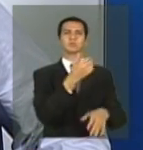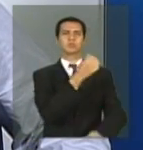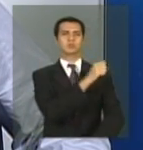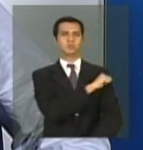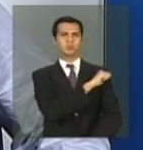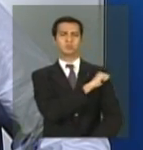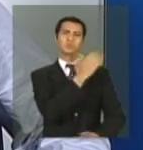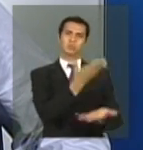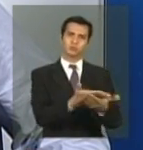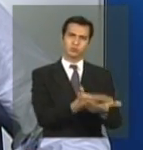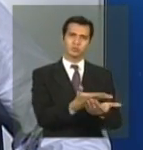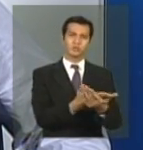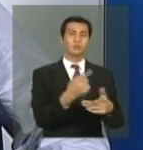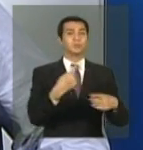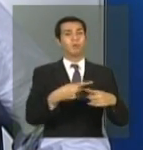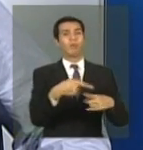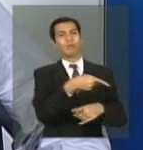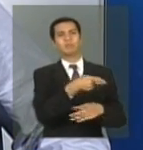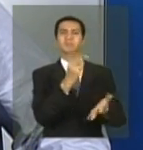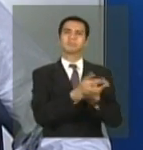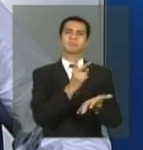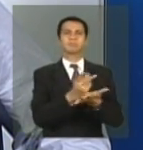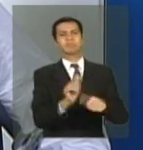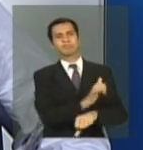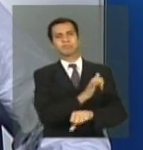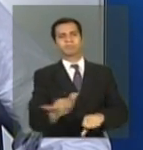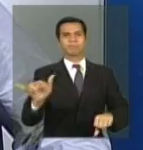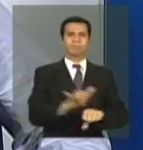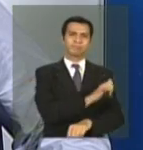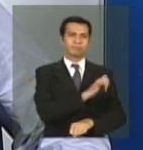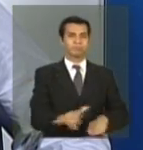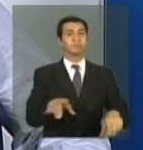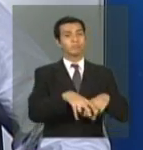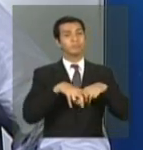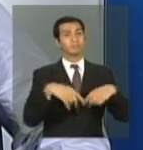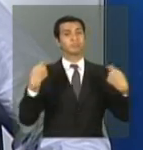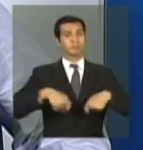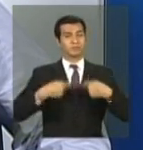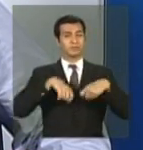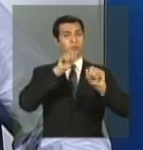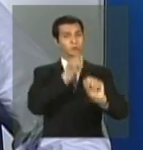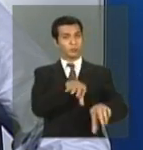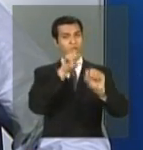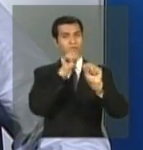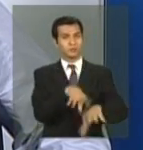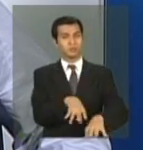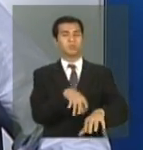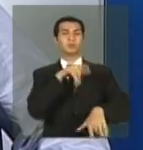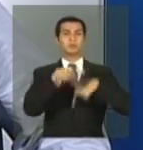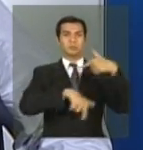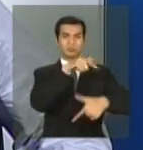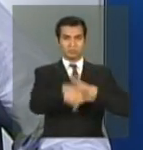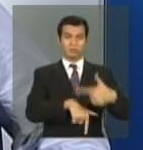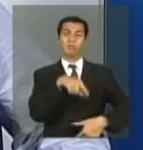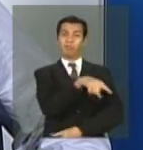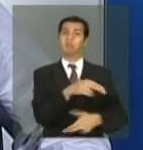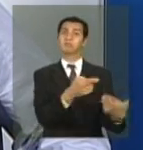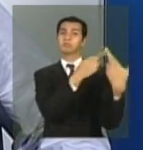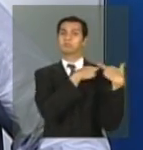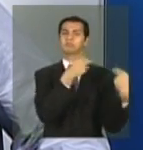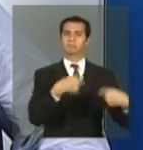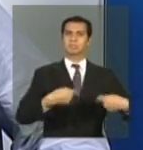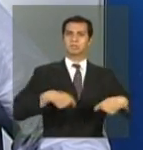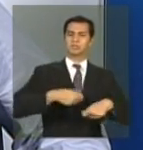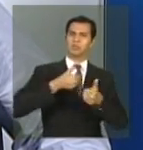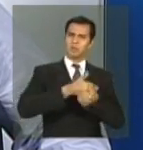mais acidentada, mais irregular do que o público em geral. Daí a importância desse trabalho da educação, é uma tarefa da educação acompanhar